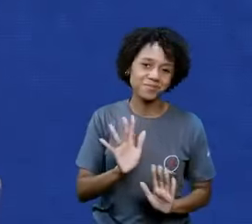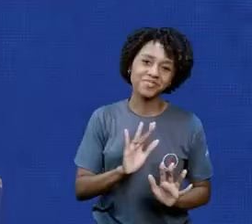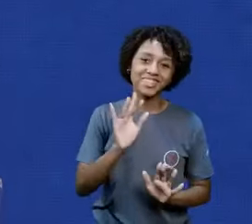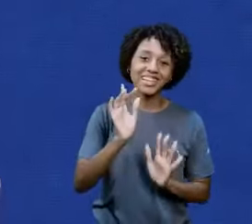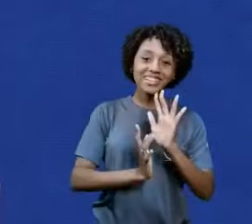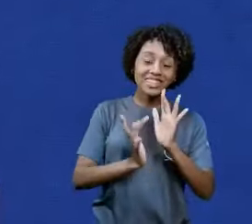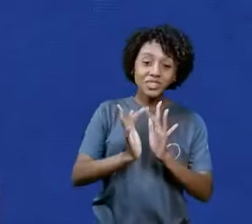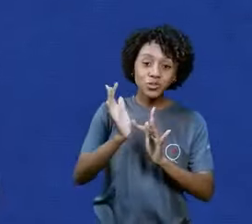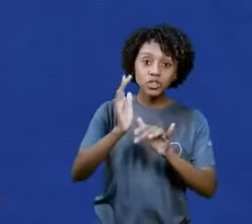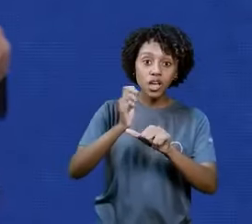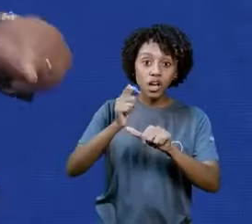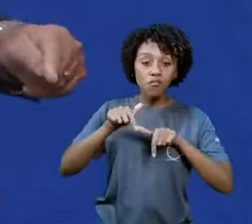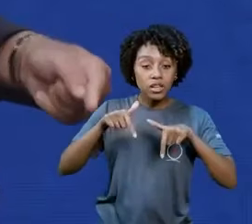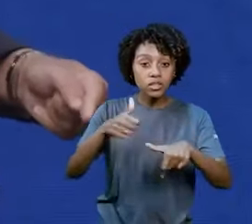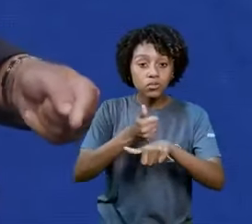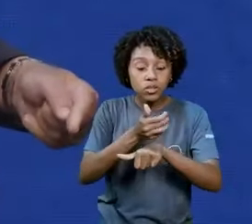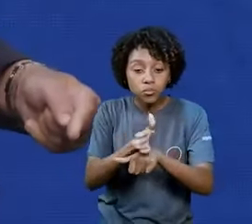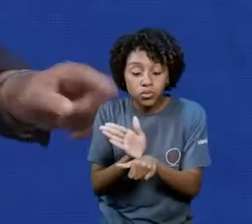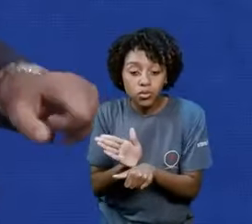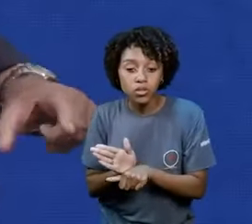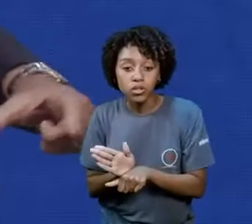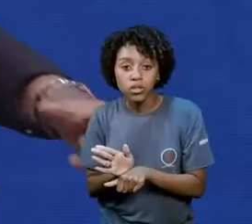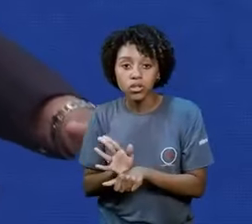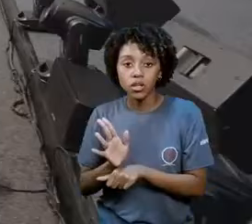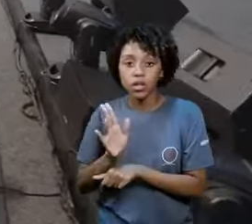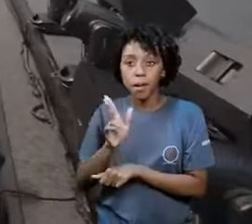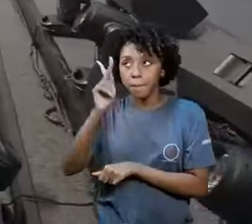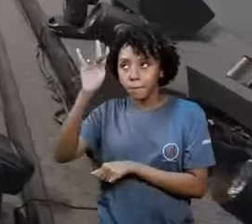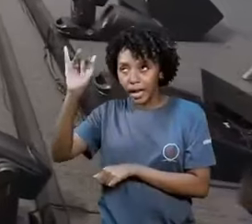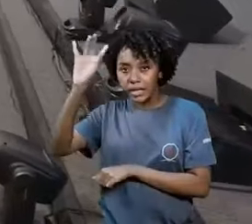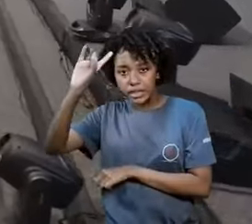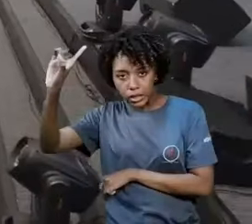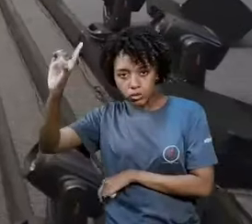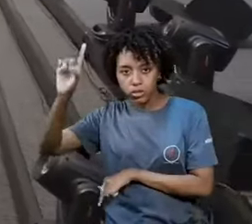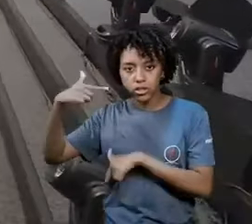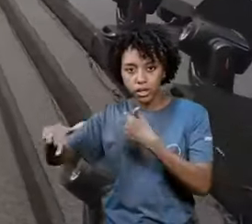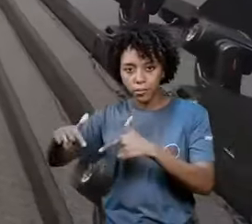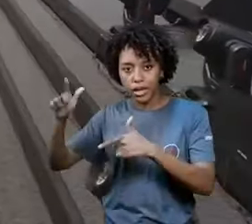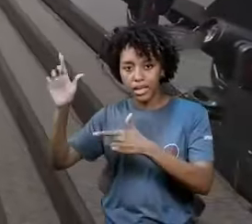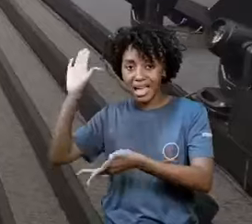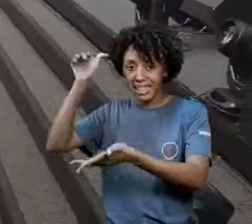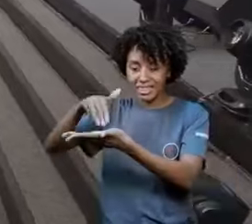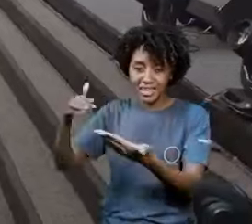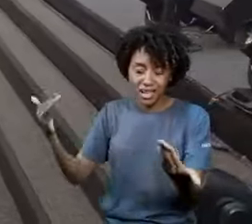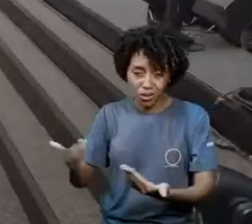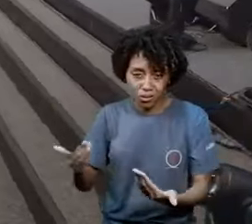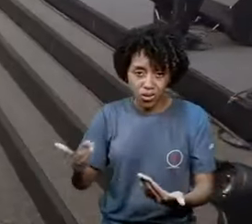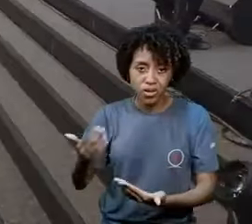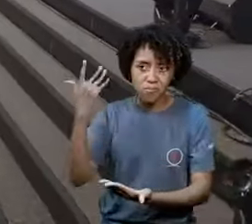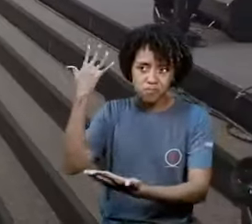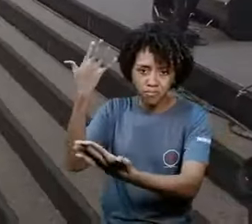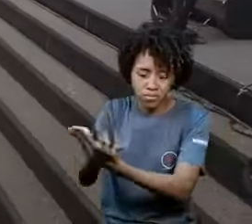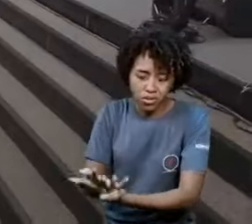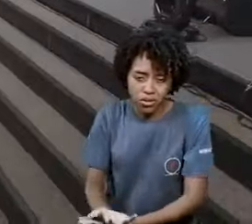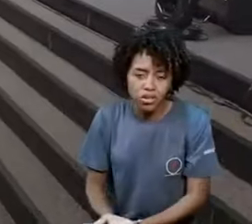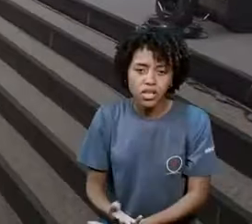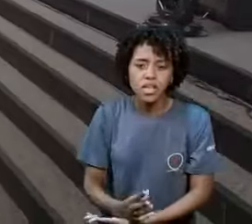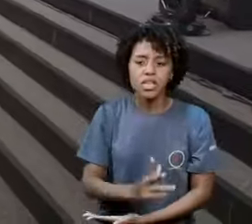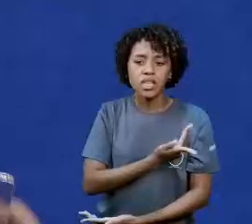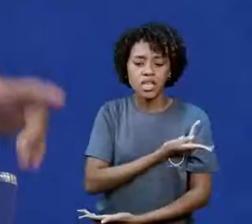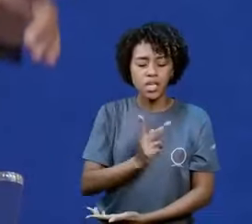tempo inteiro meu pai trabalha até agora meu pai tá agindo e eu também Hebreus 7:25